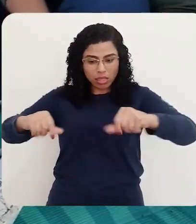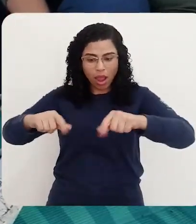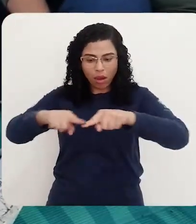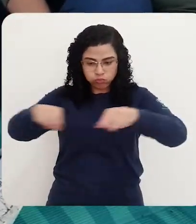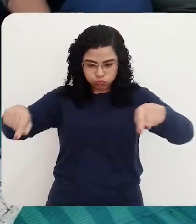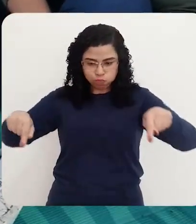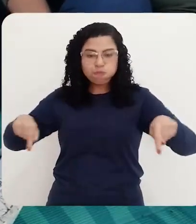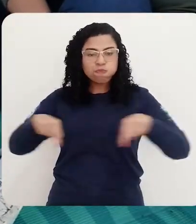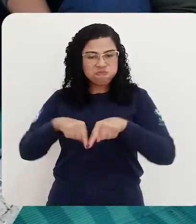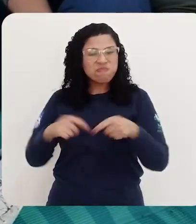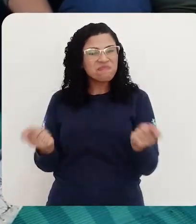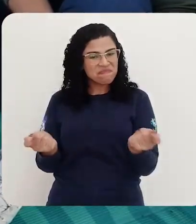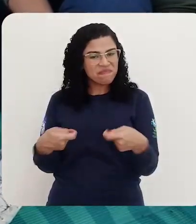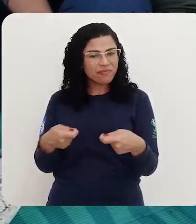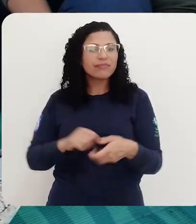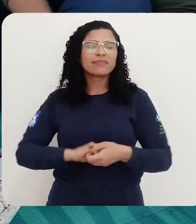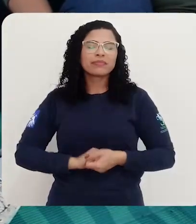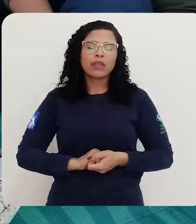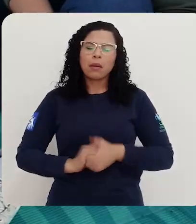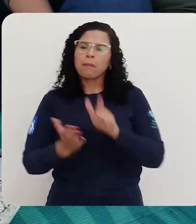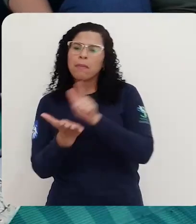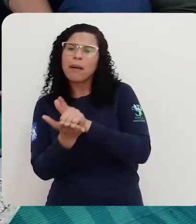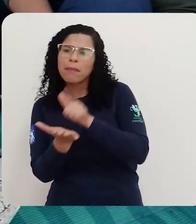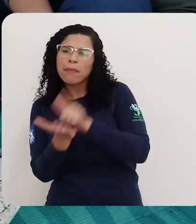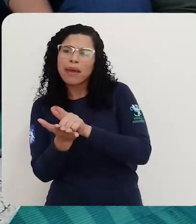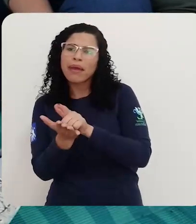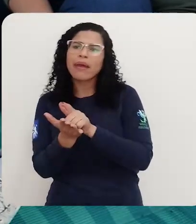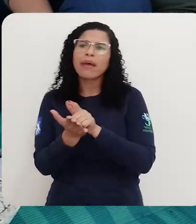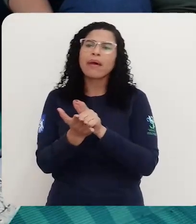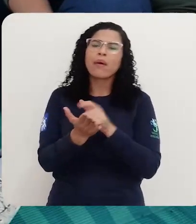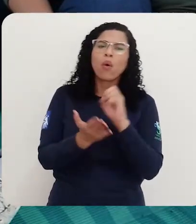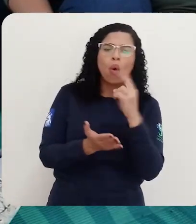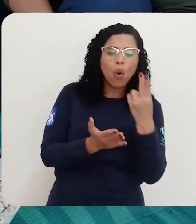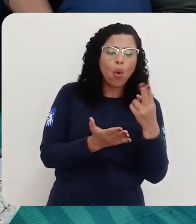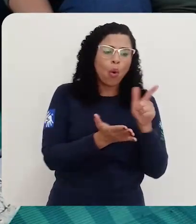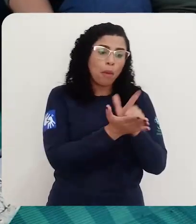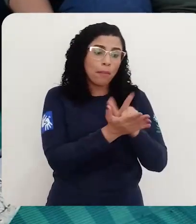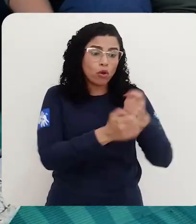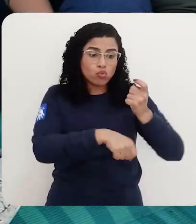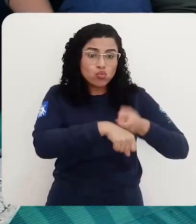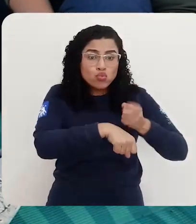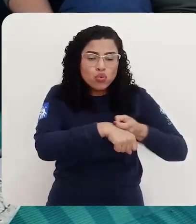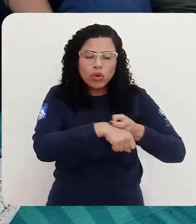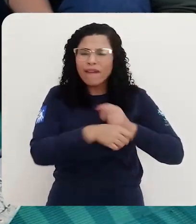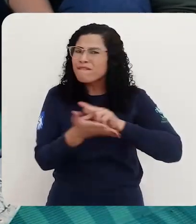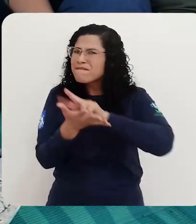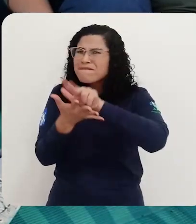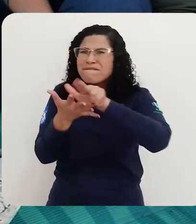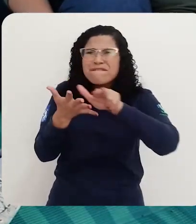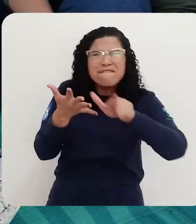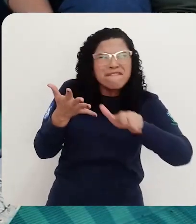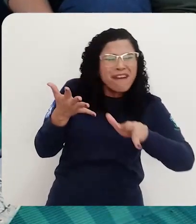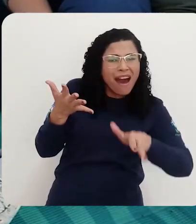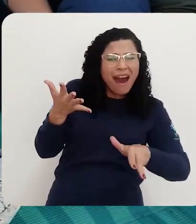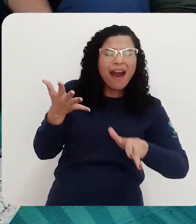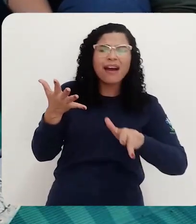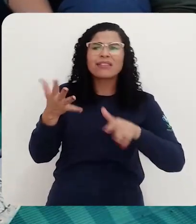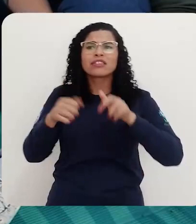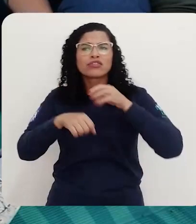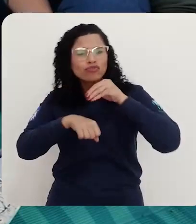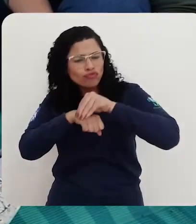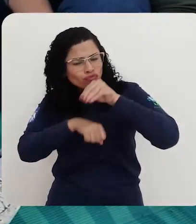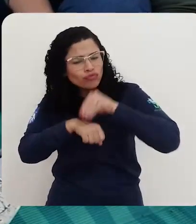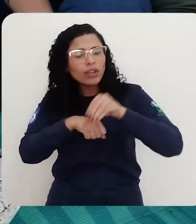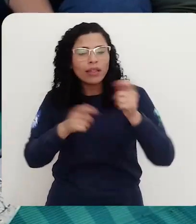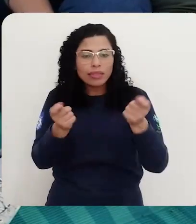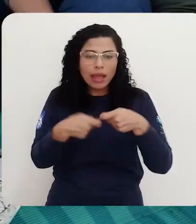esse tabuleiro na tela. Certo? Então você pode ser numa folha, pode ser no papelão, pode ser no chão, existem N possibilidades.